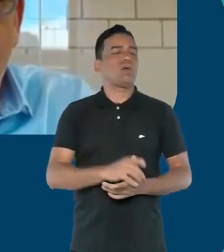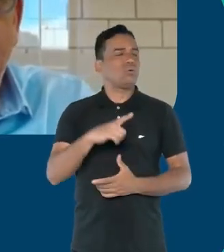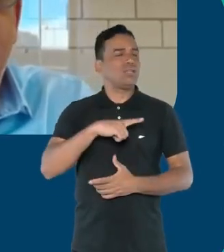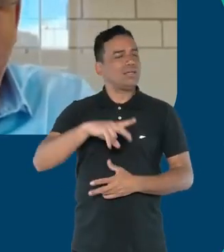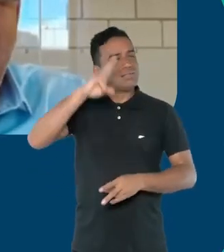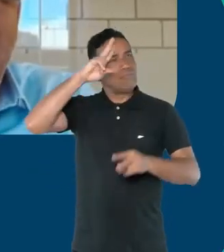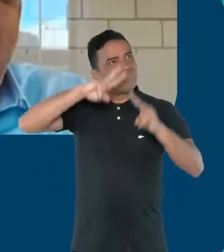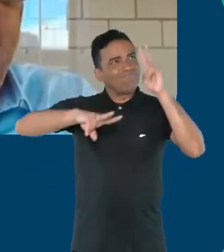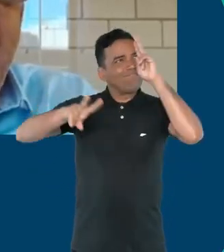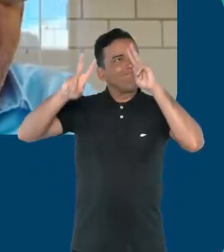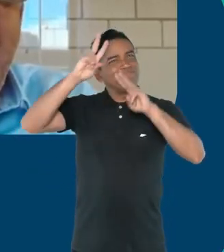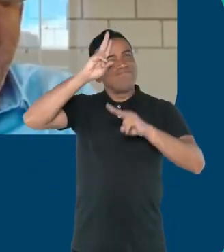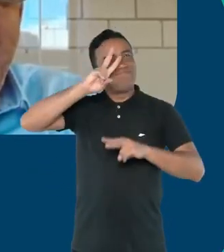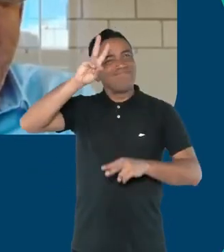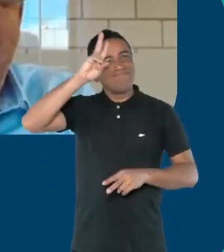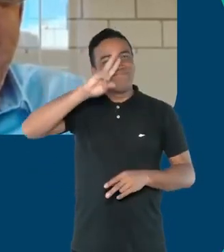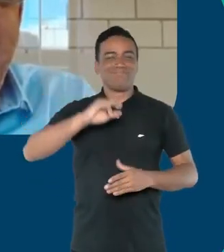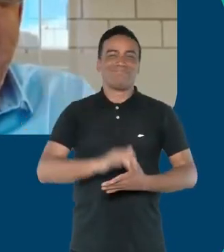essa memória.